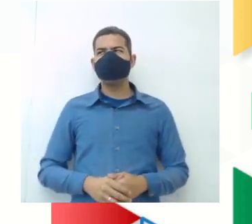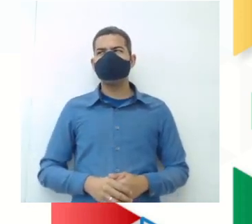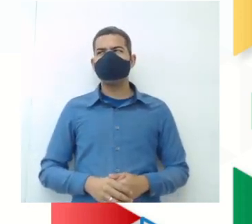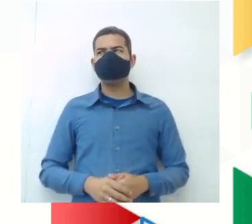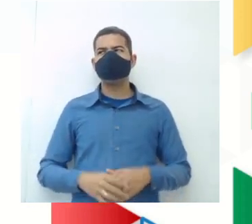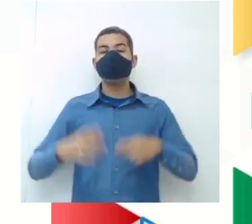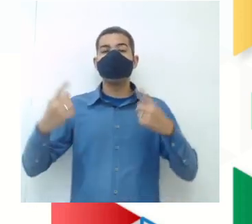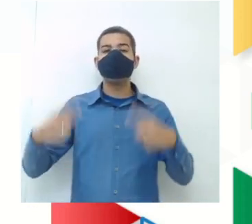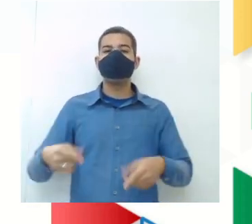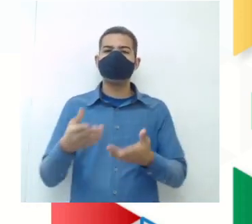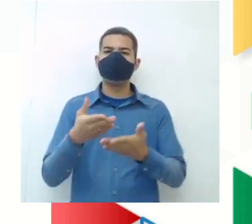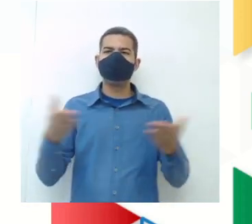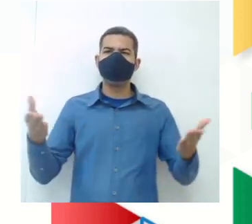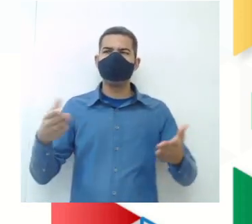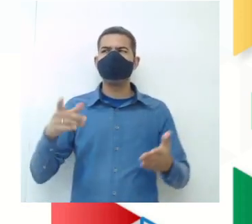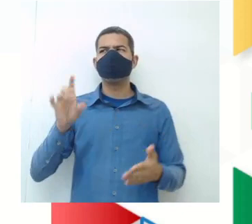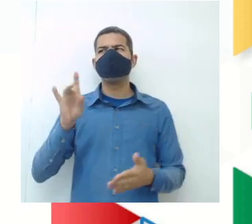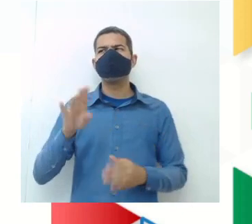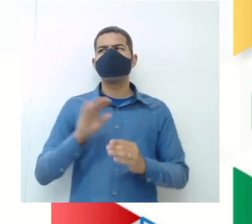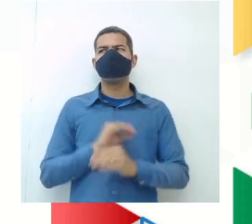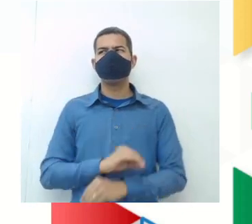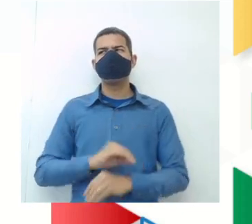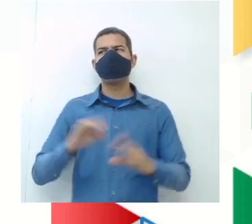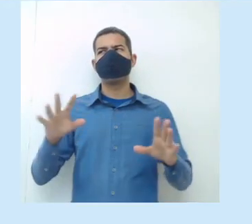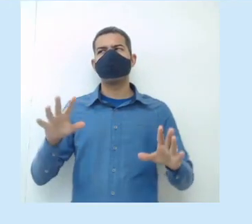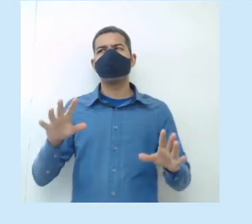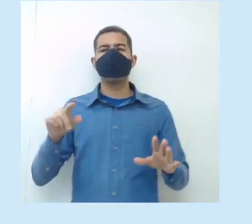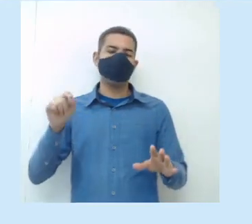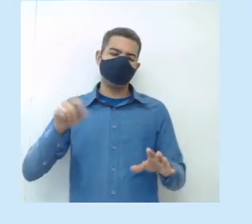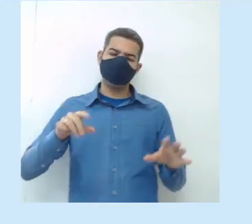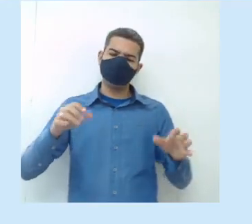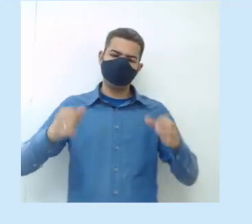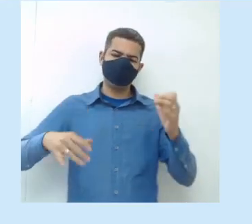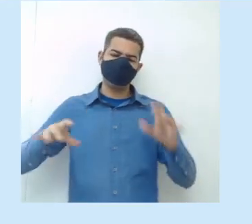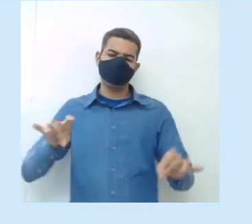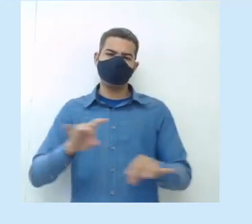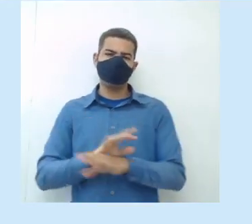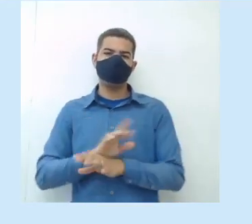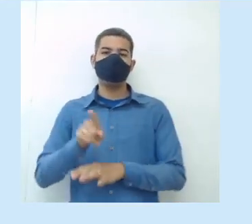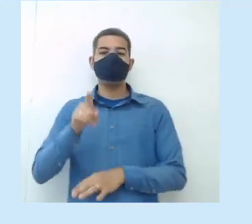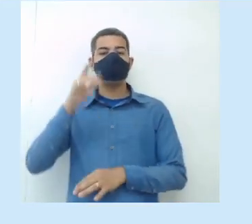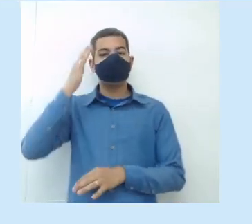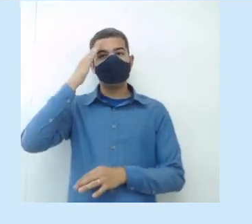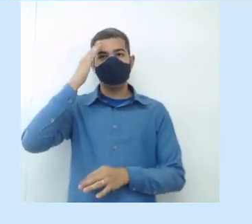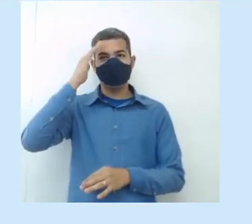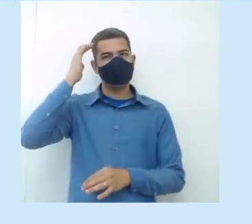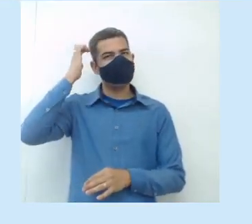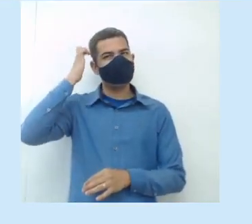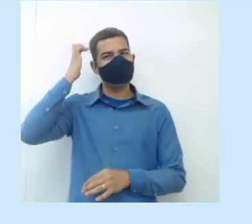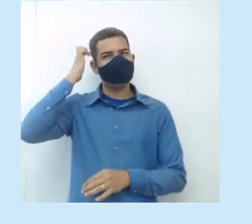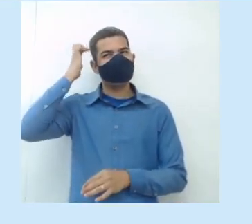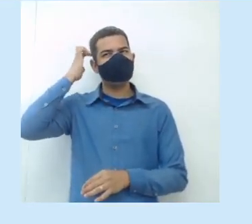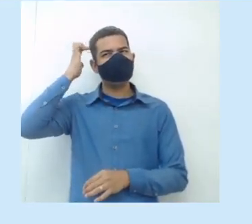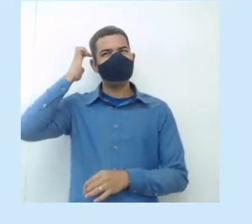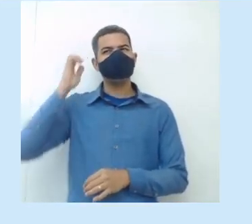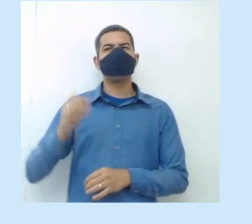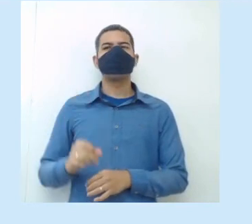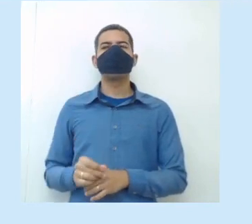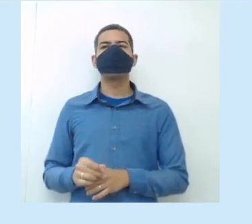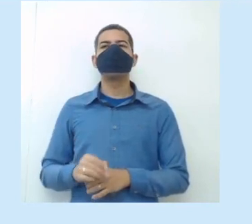um desafio para vocês. Vou só esclarecer porque a gente já fechou, mas é para você entender qual é a